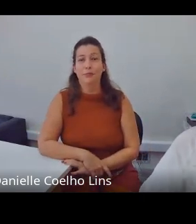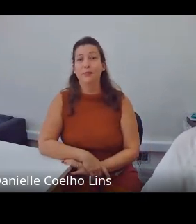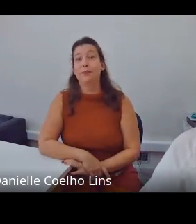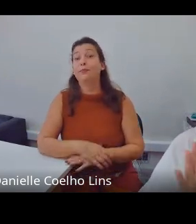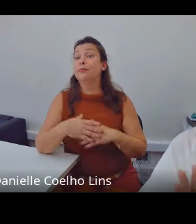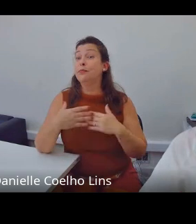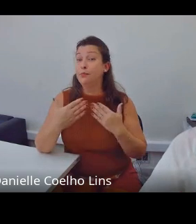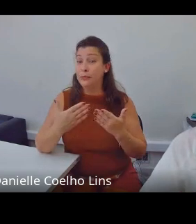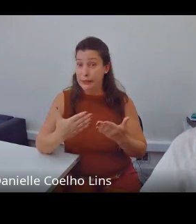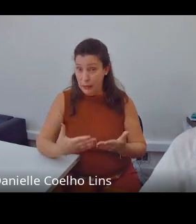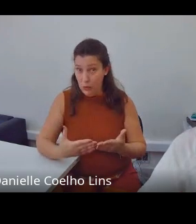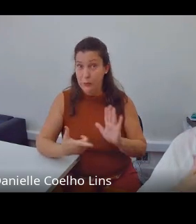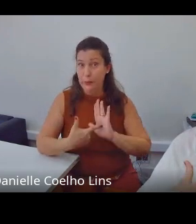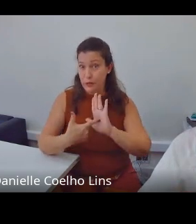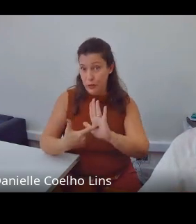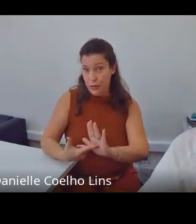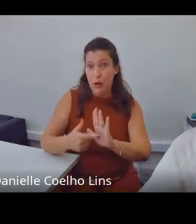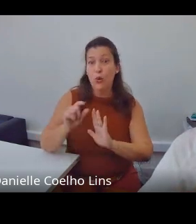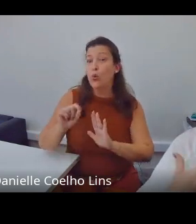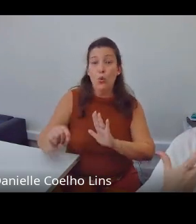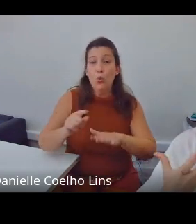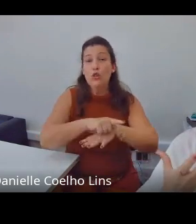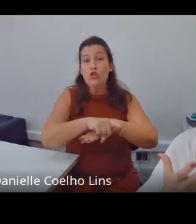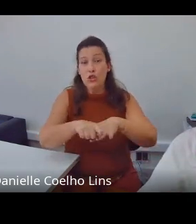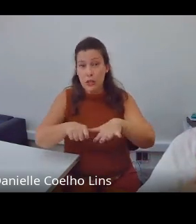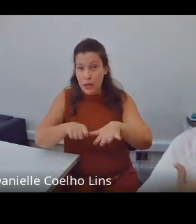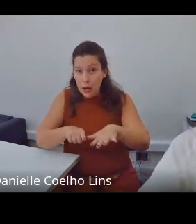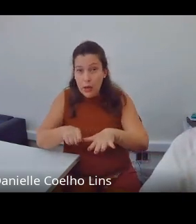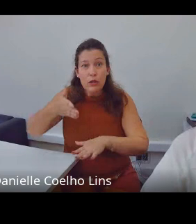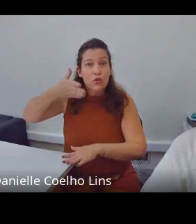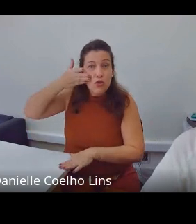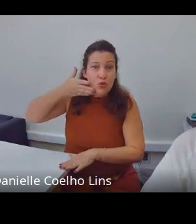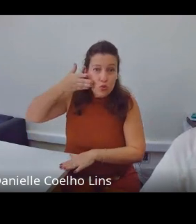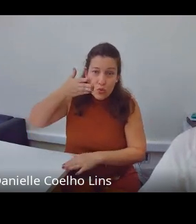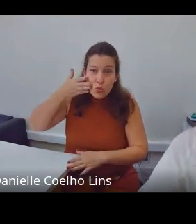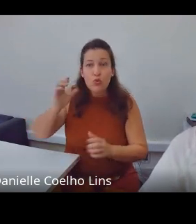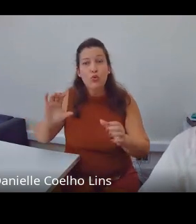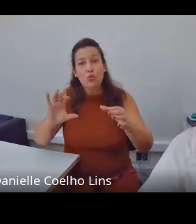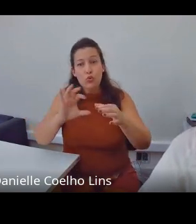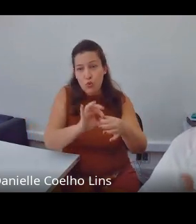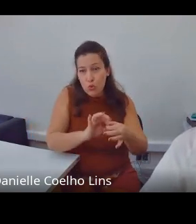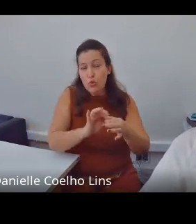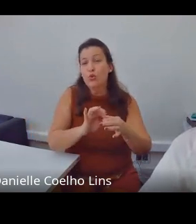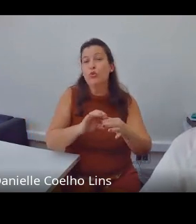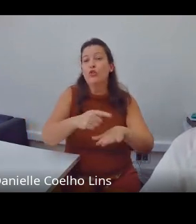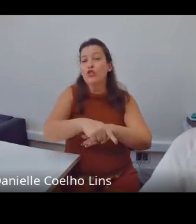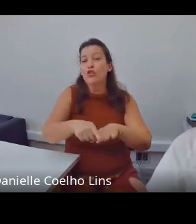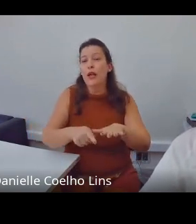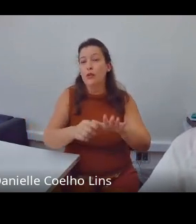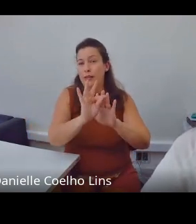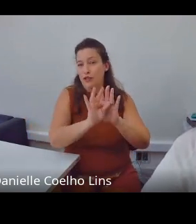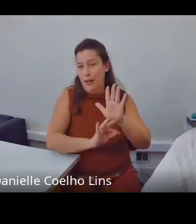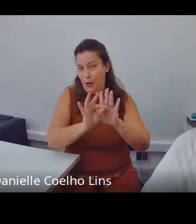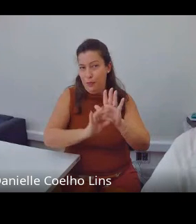Então, só para ilustrar, o que é o gênero do discurso com o gênero textual? Por exemplos que a